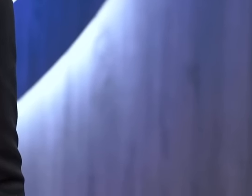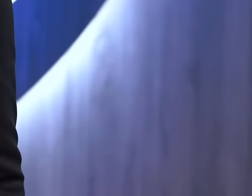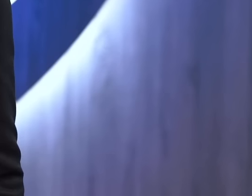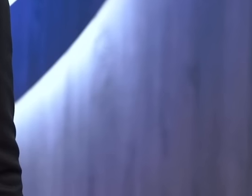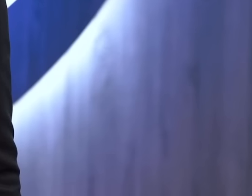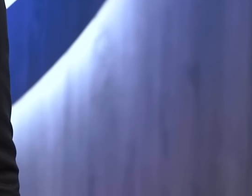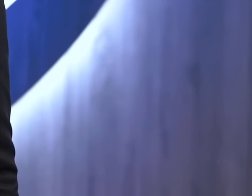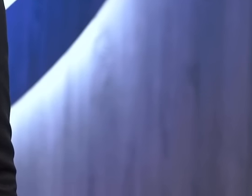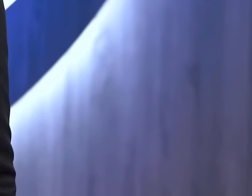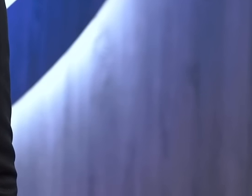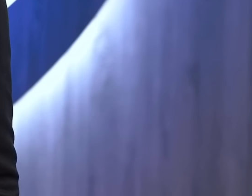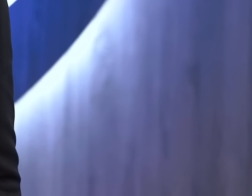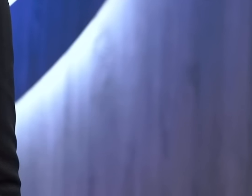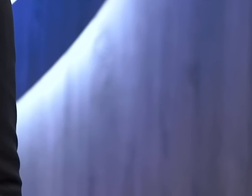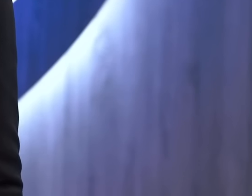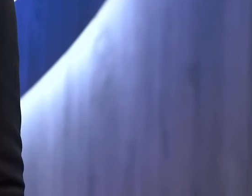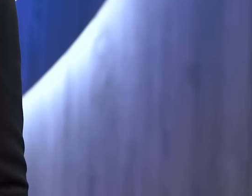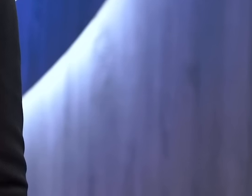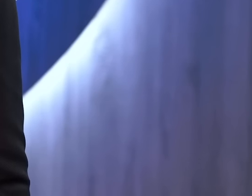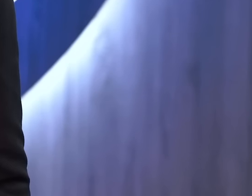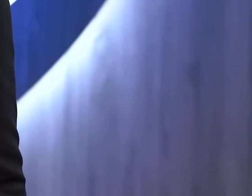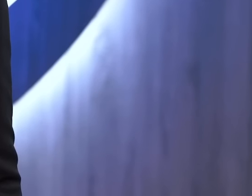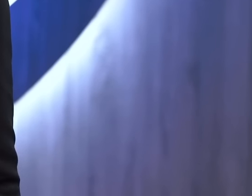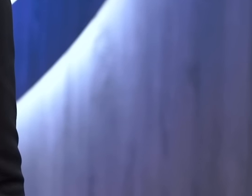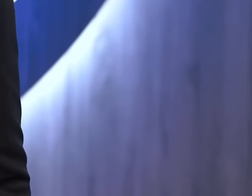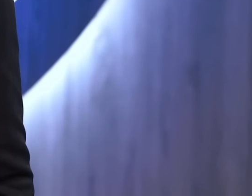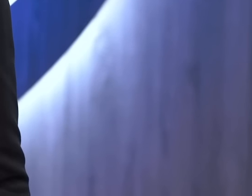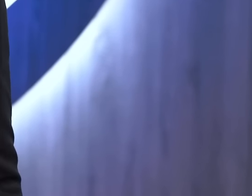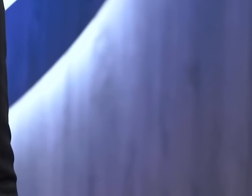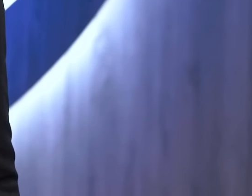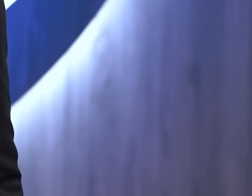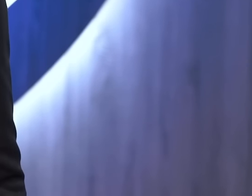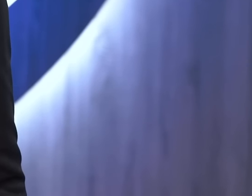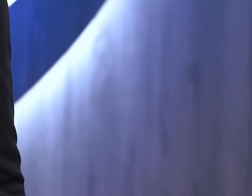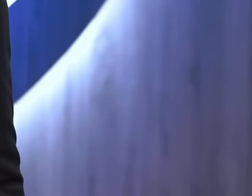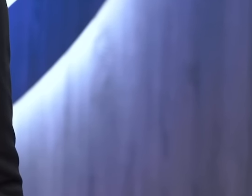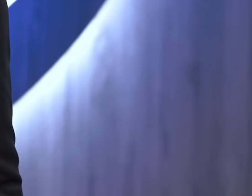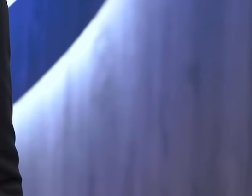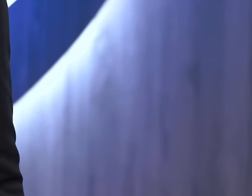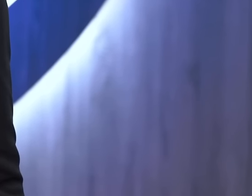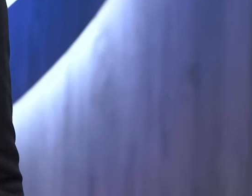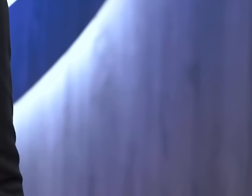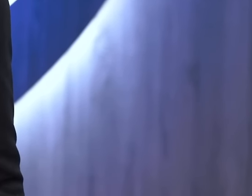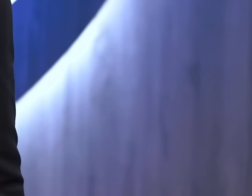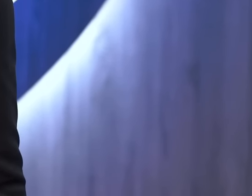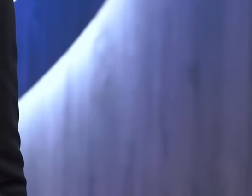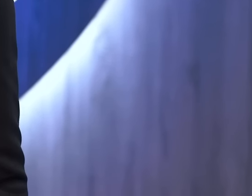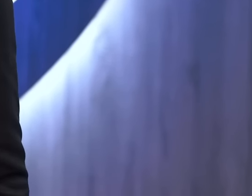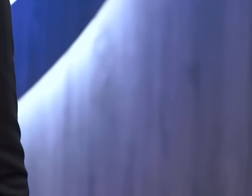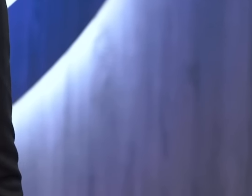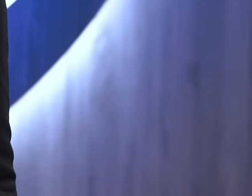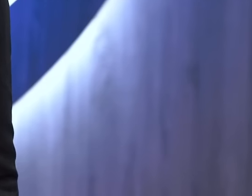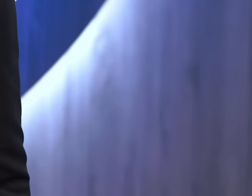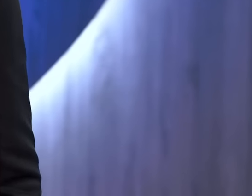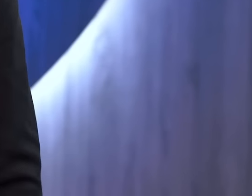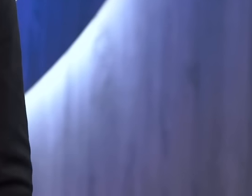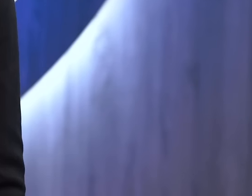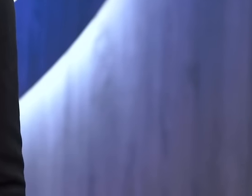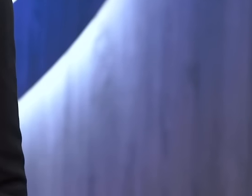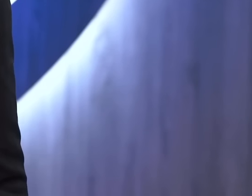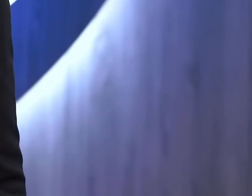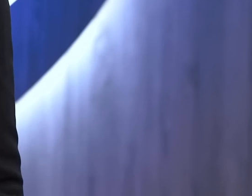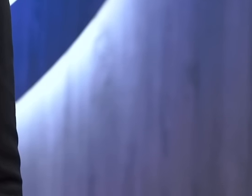Curitiba tem um grande e abençoado Ministério de oração eu Convido você a acessar o o link que está aí na descrição ou mirar